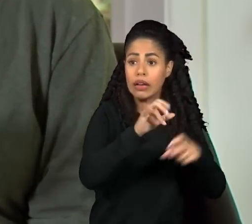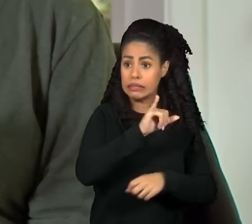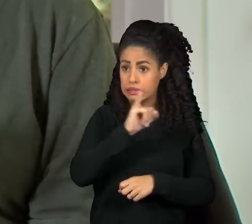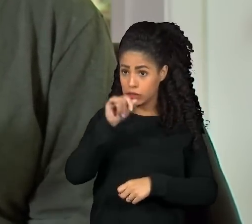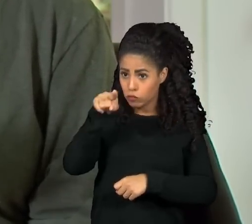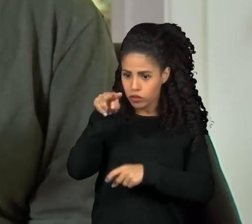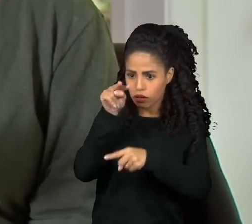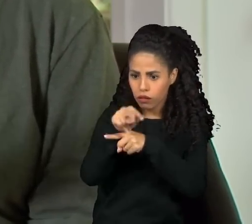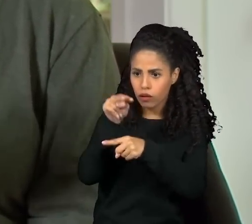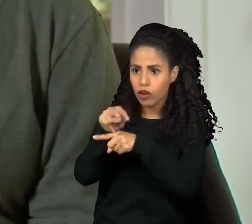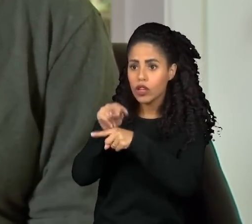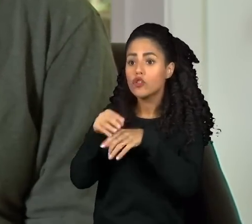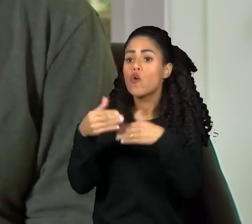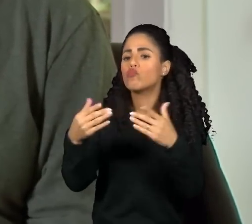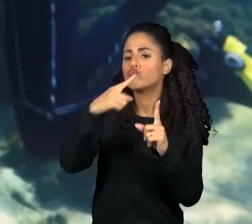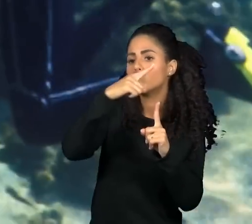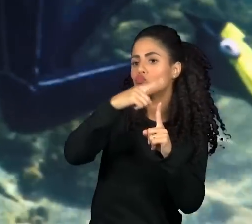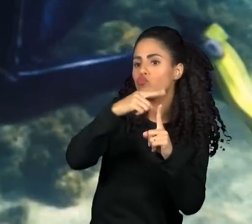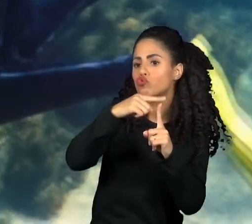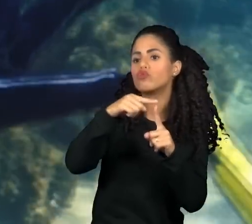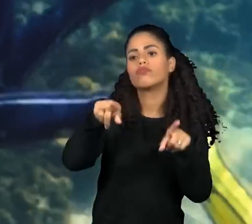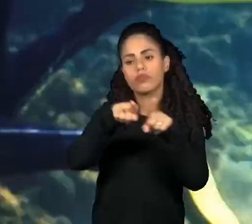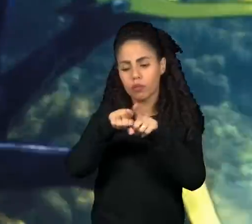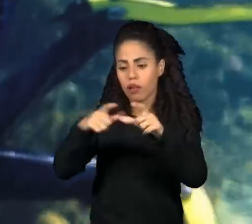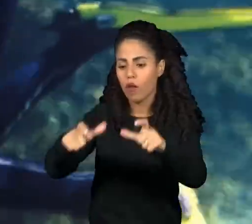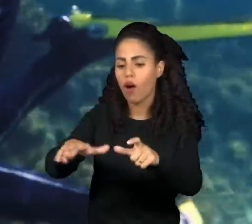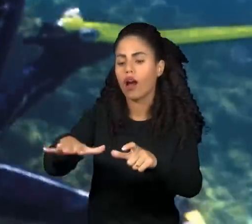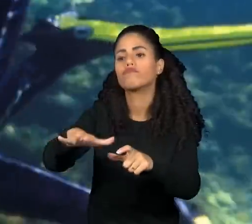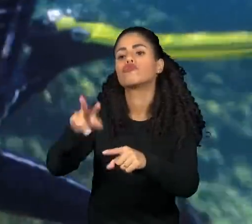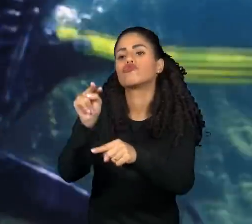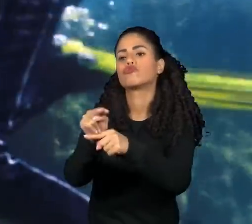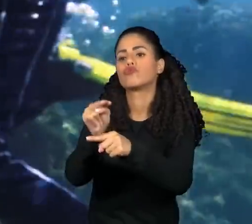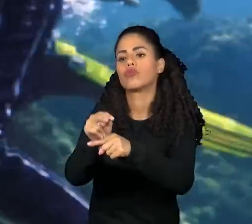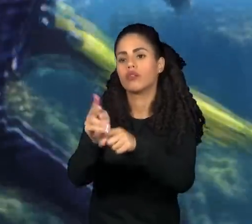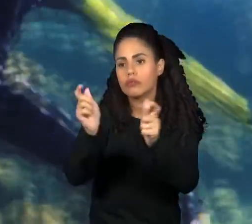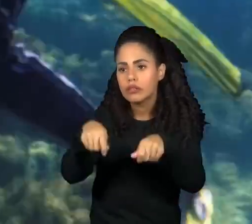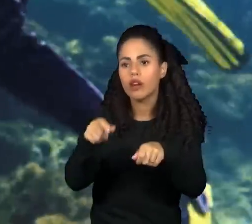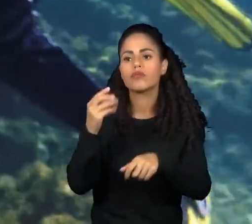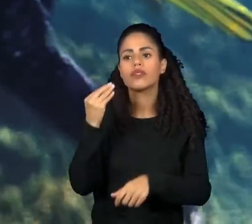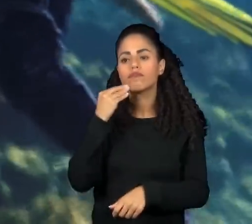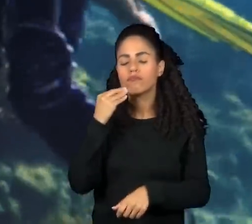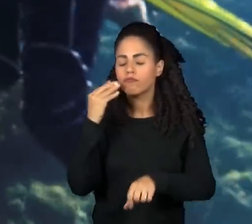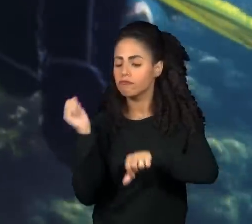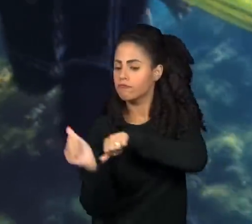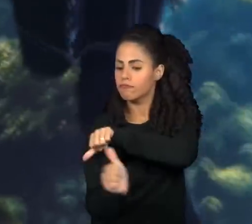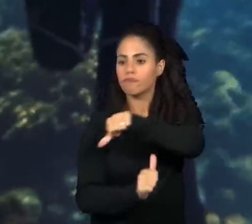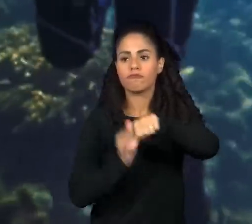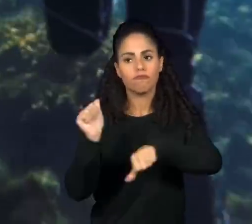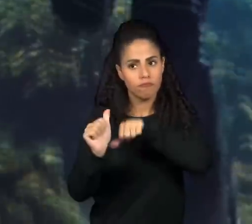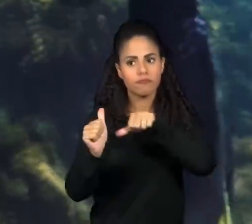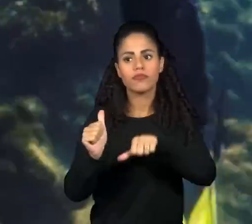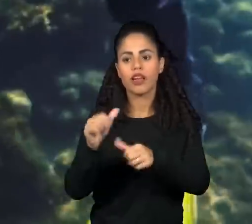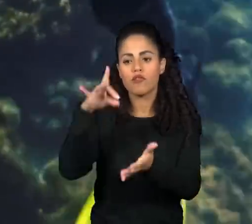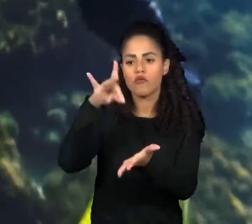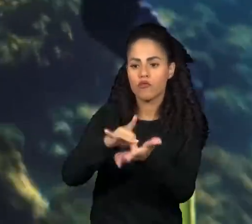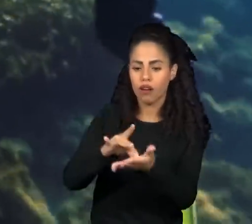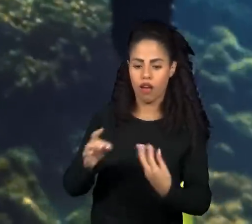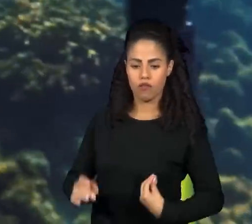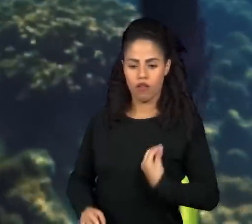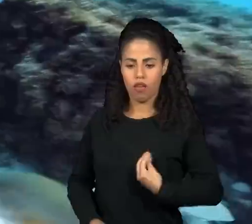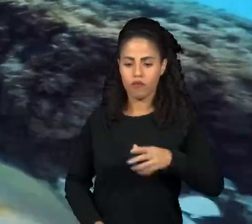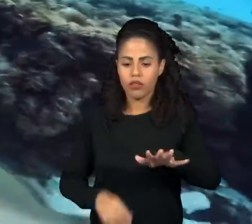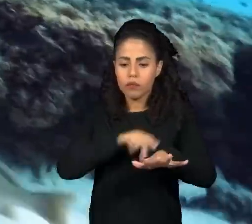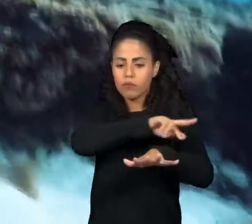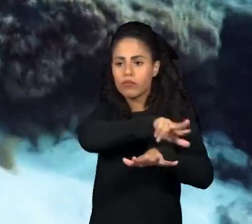espécie, você consegue proteger uma área, você consegue mudar a realidade de uma comunidade que está no entorno.